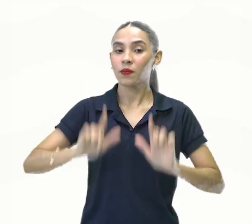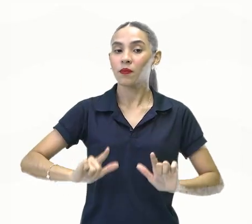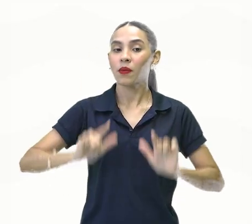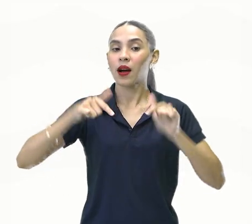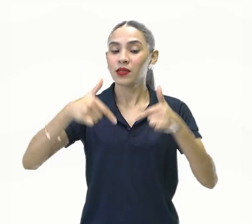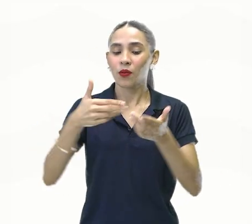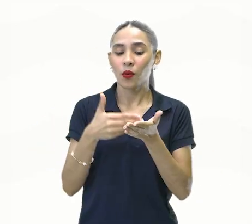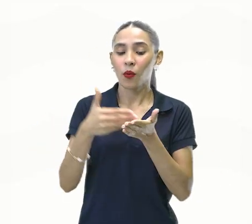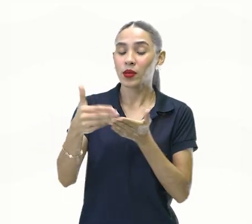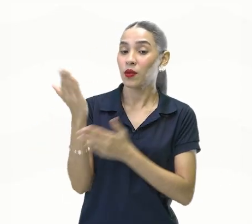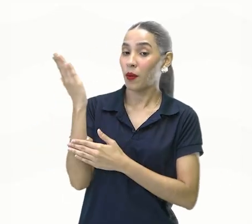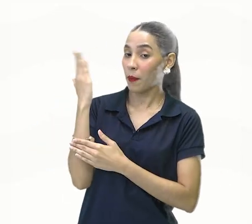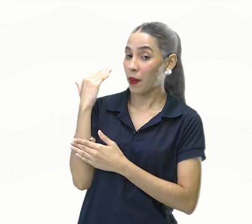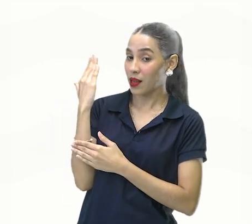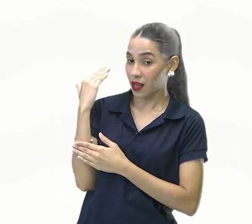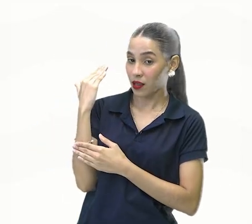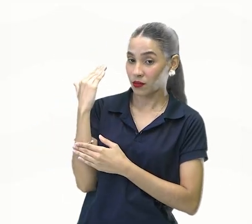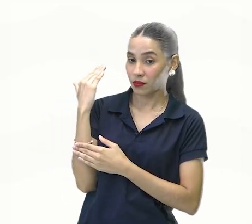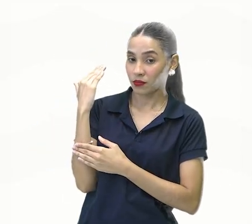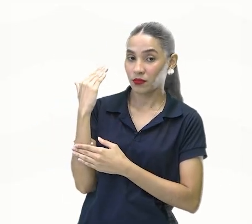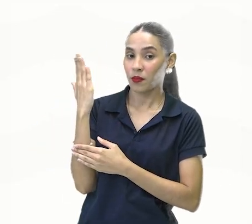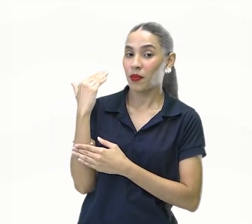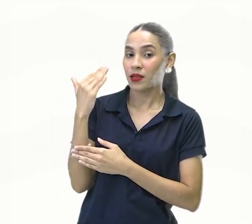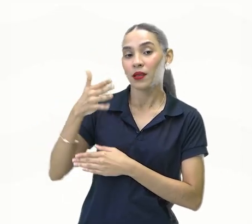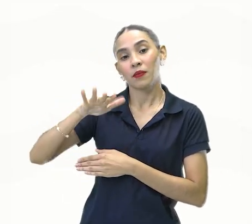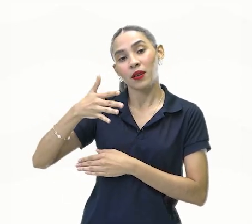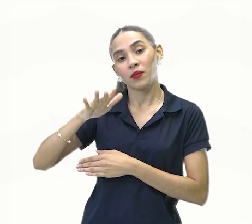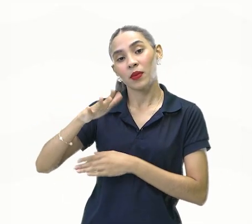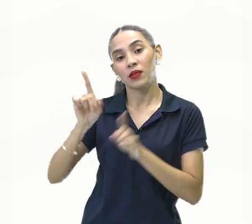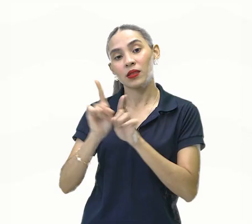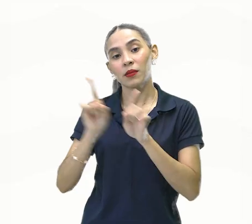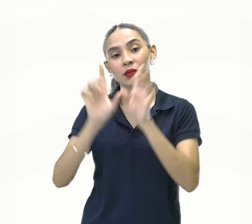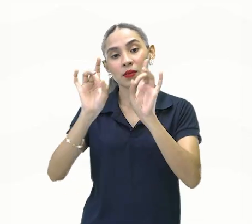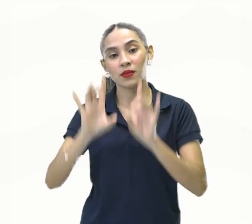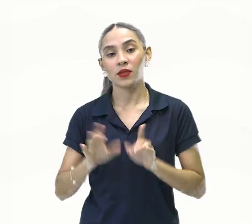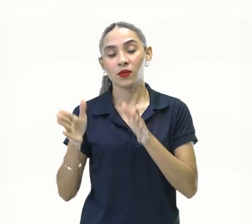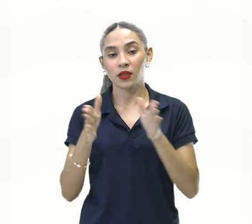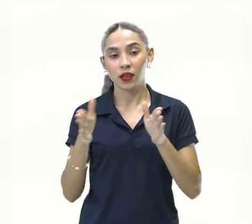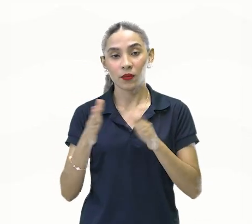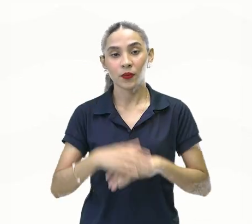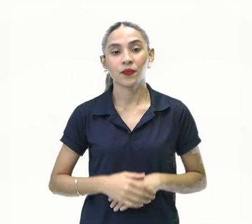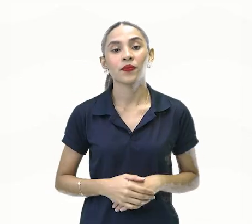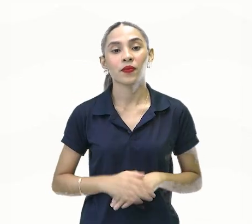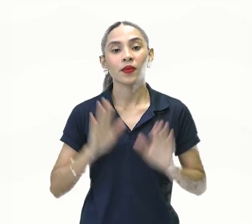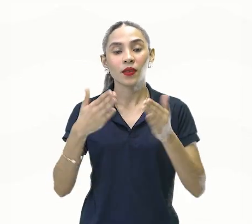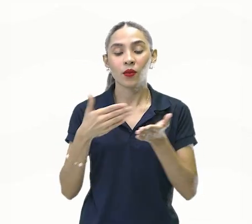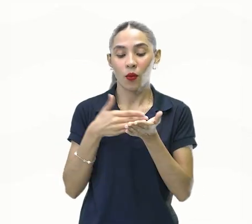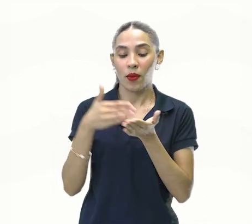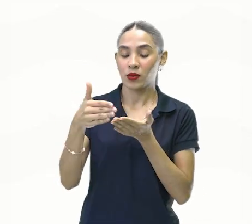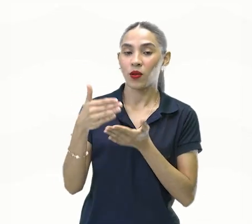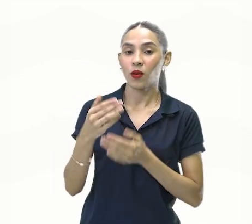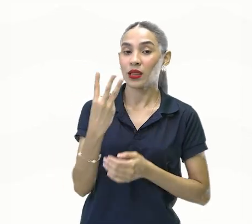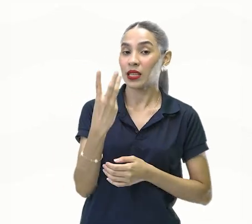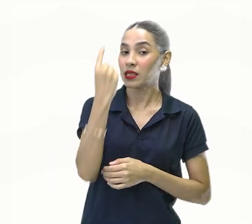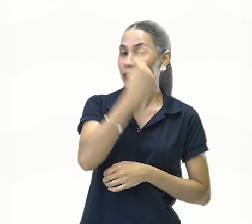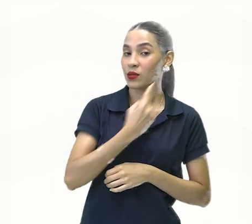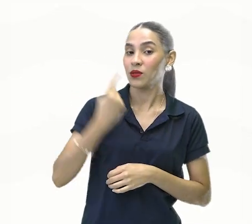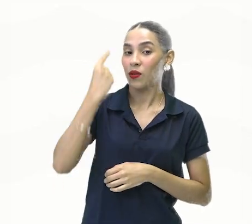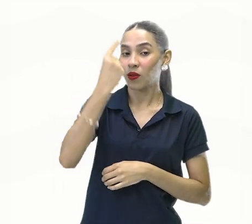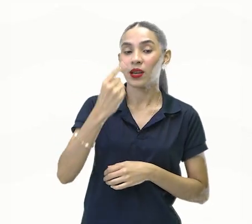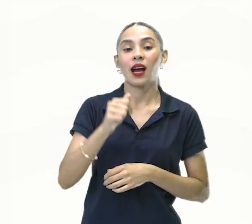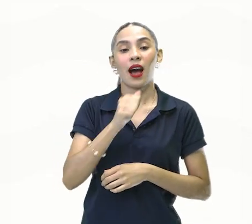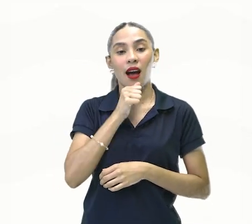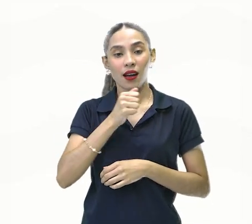que começou há 3 horas, aqui o mais ou menos especifica o tempo. Então, começou há mais ou menos 3 horas e